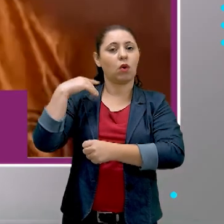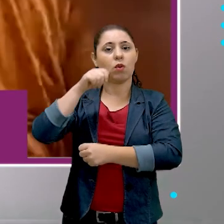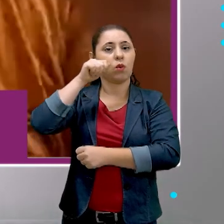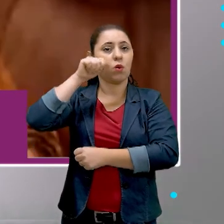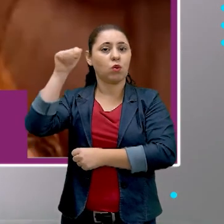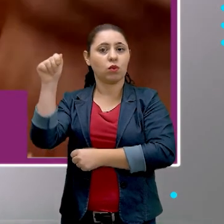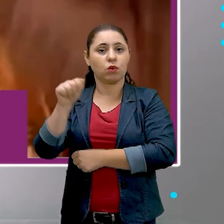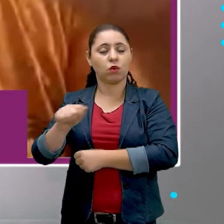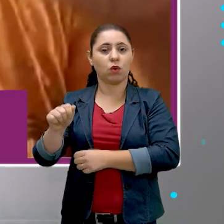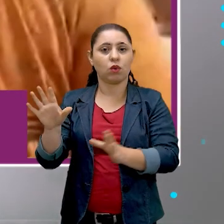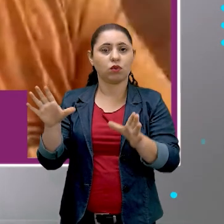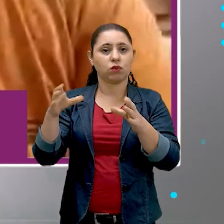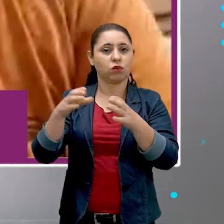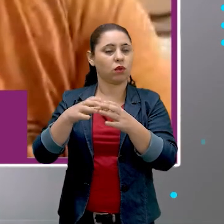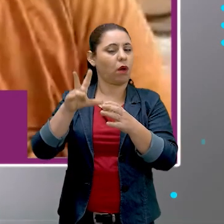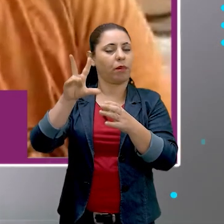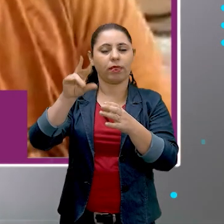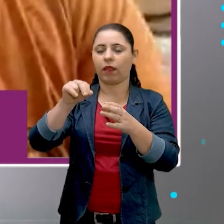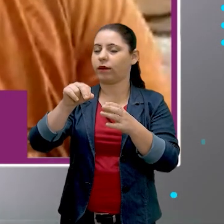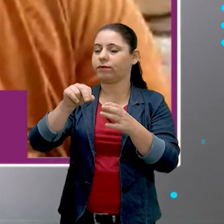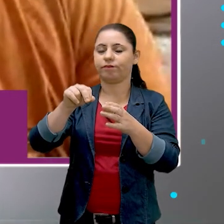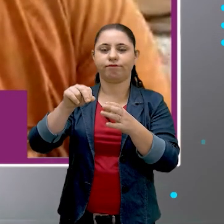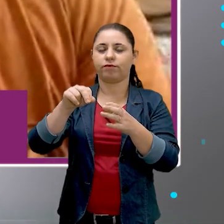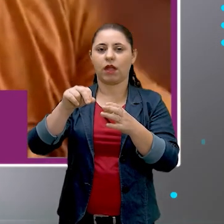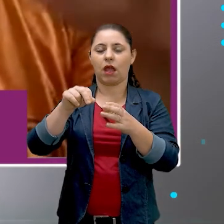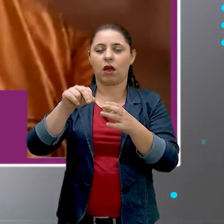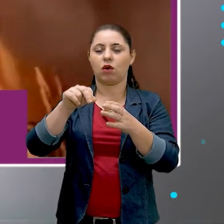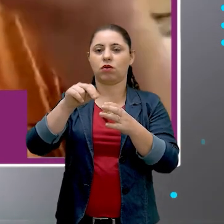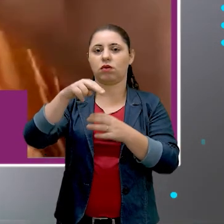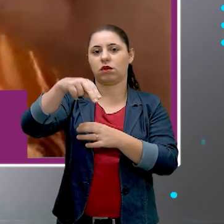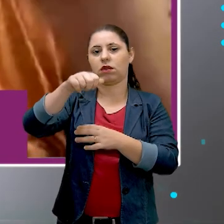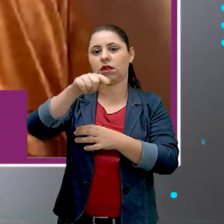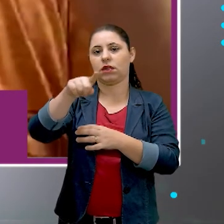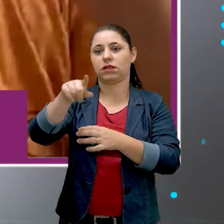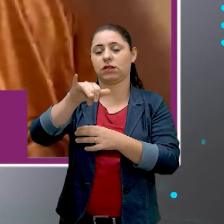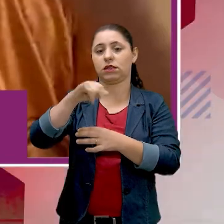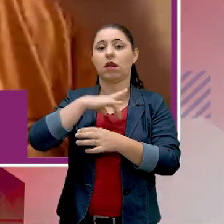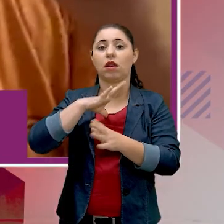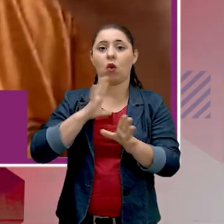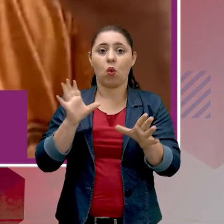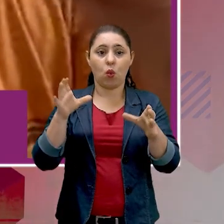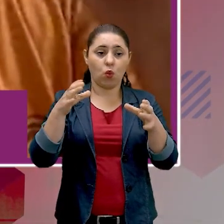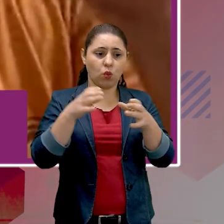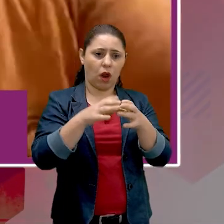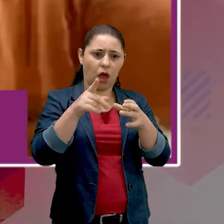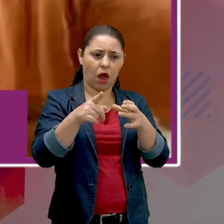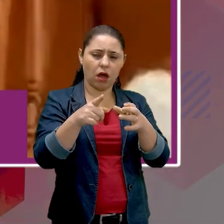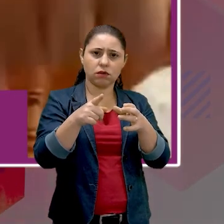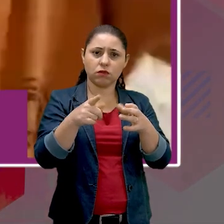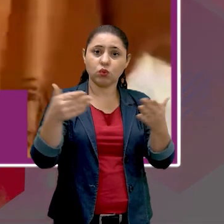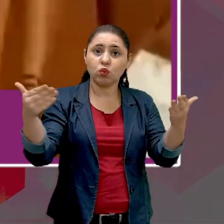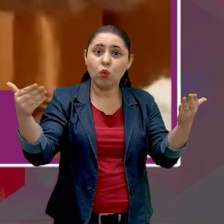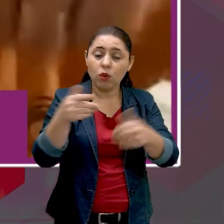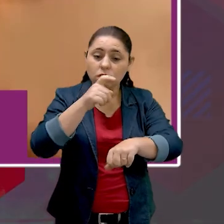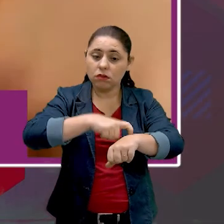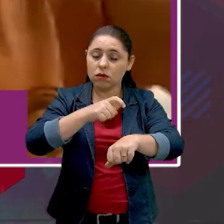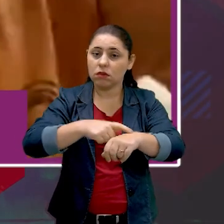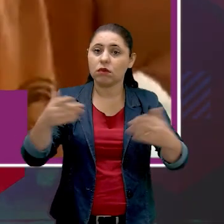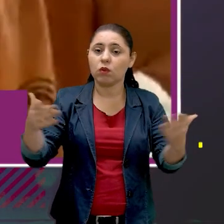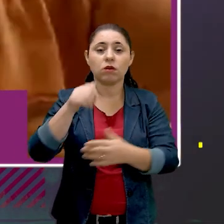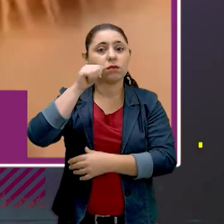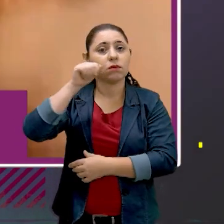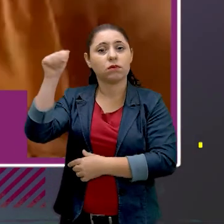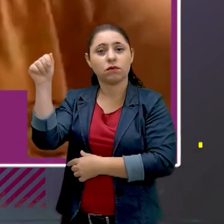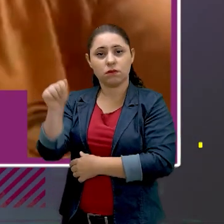justamente ucranianos de grupos neonazistas. Já se sabe até que tem um campo de concentração agora,